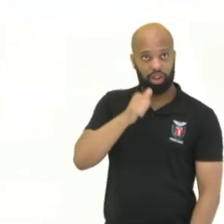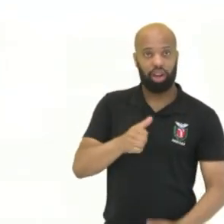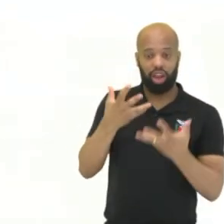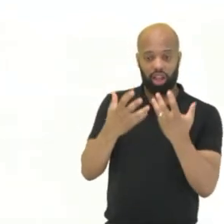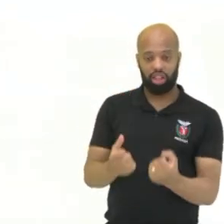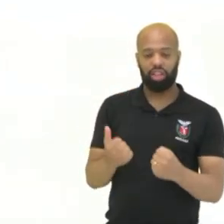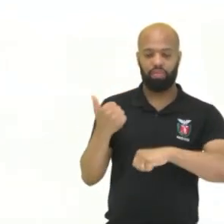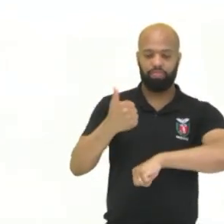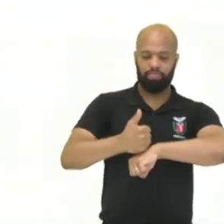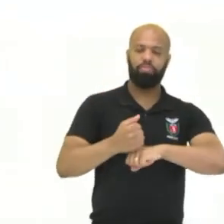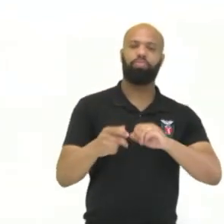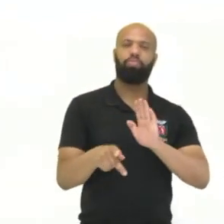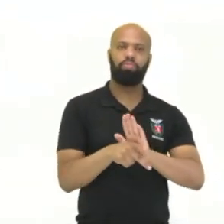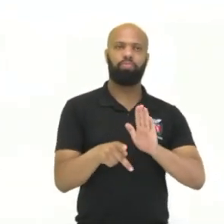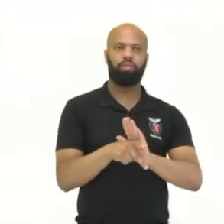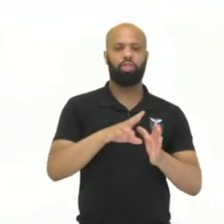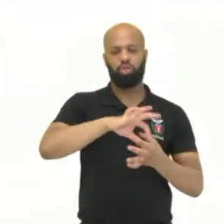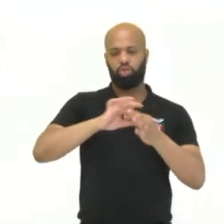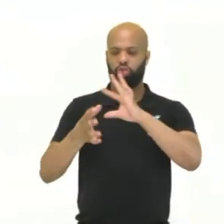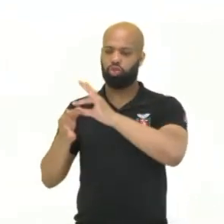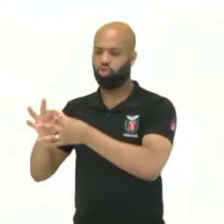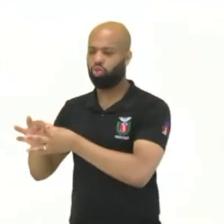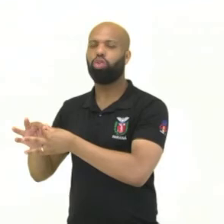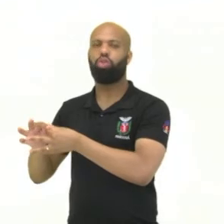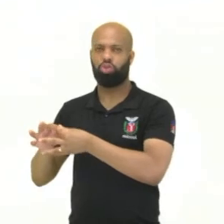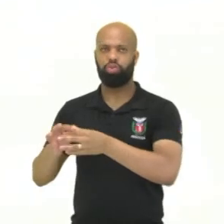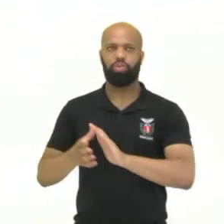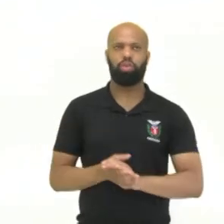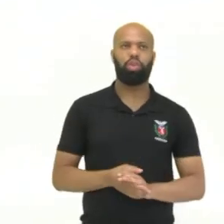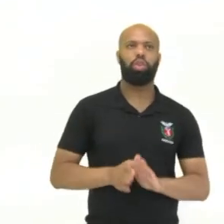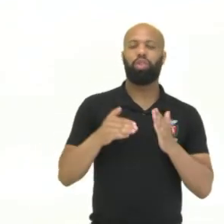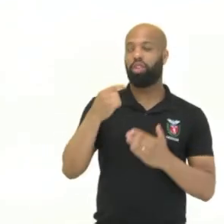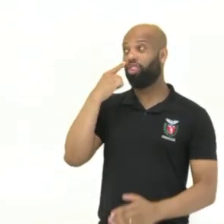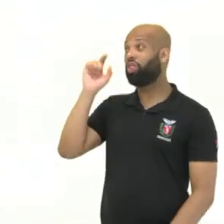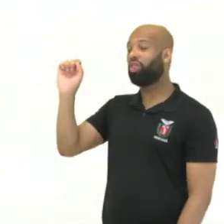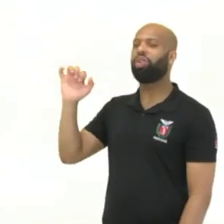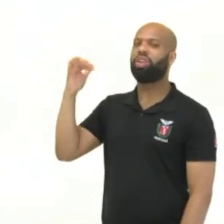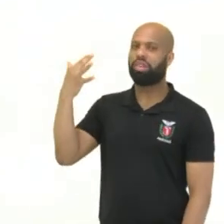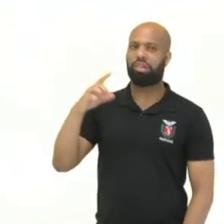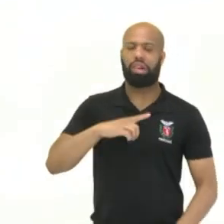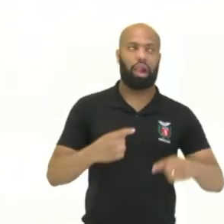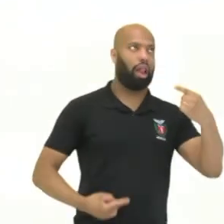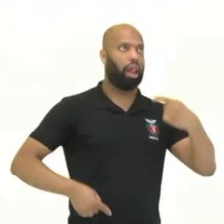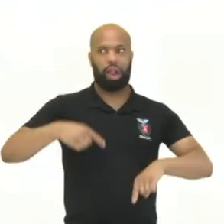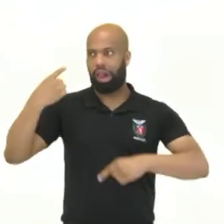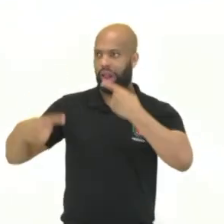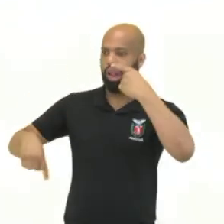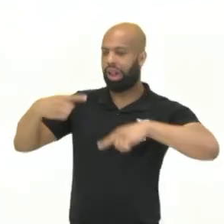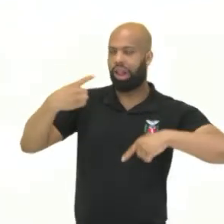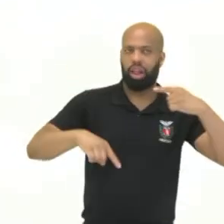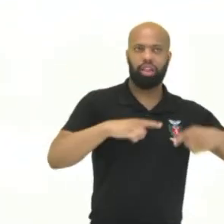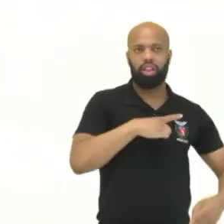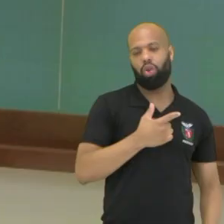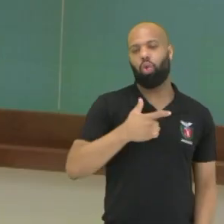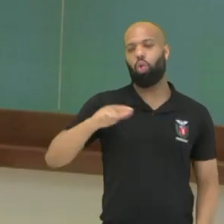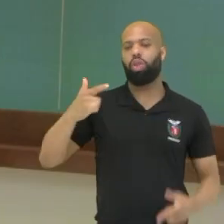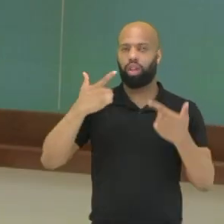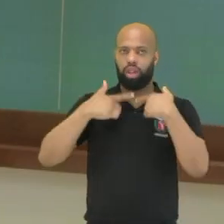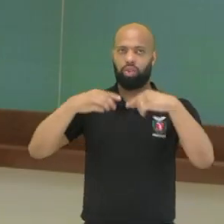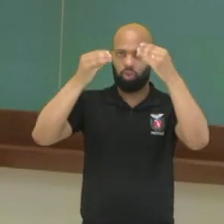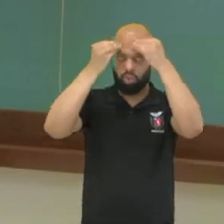a referência para você checar. Aqui entendendo melhor a polêmica, e numa outra linguagem. Lembrando que quando